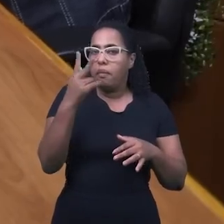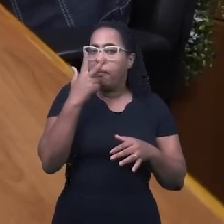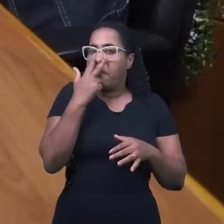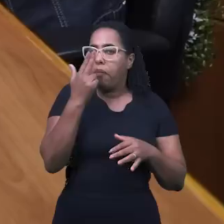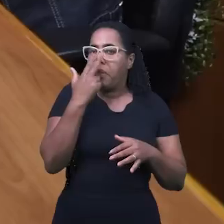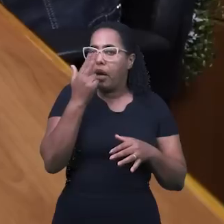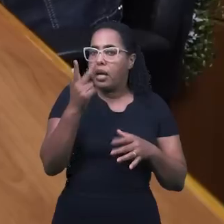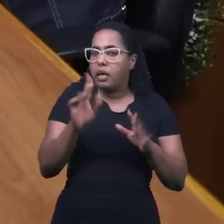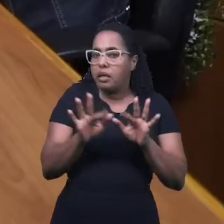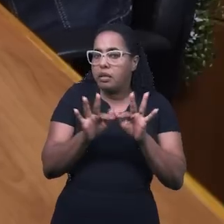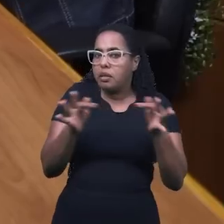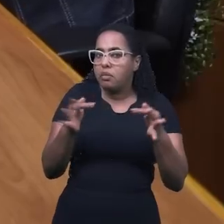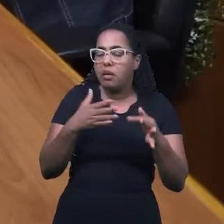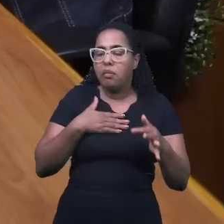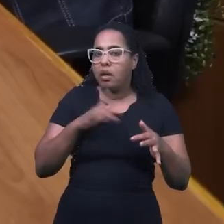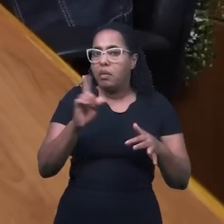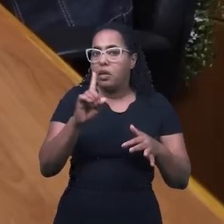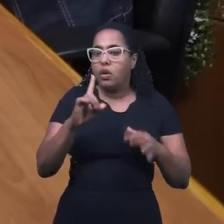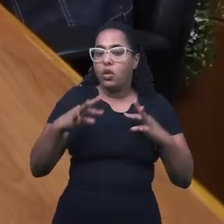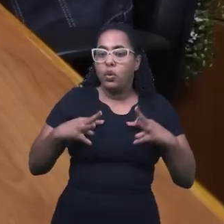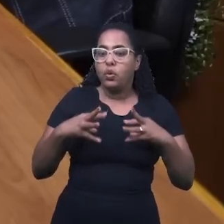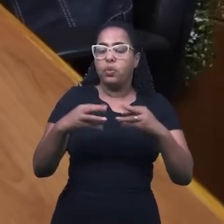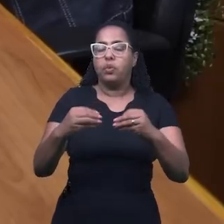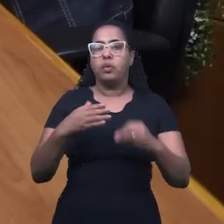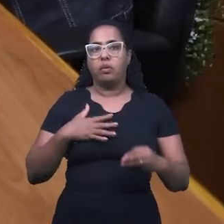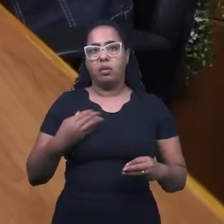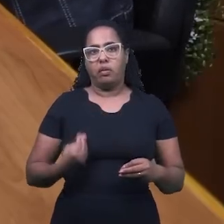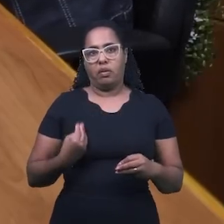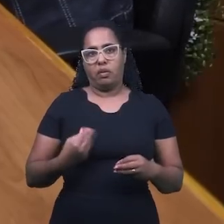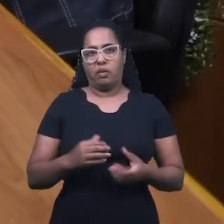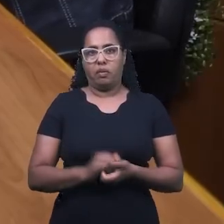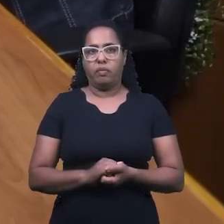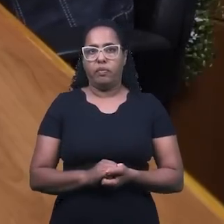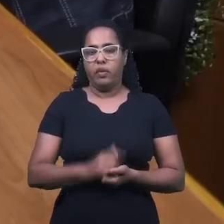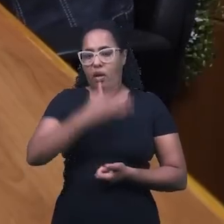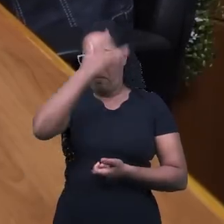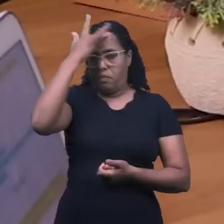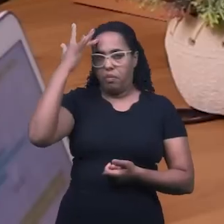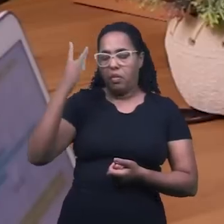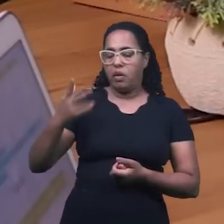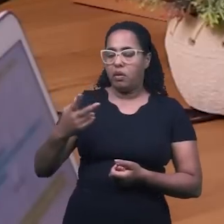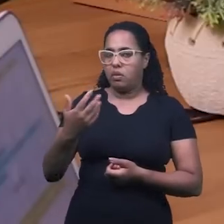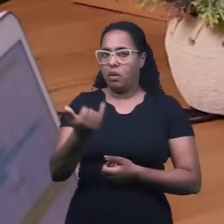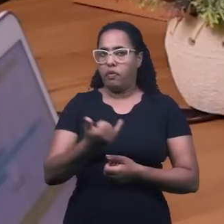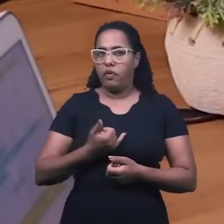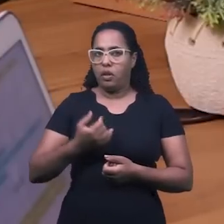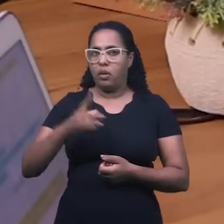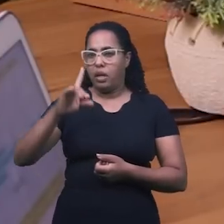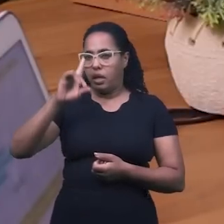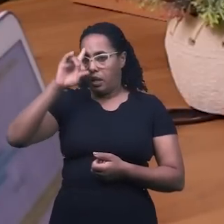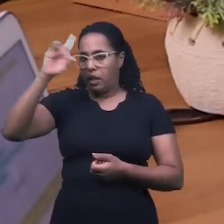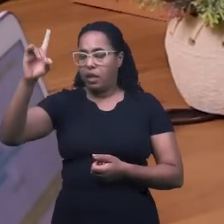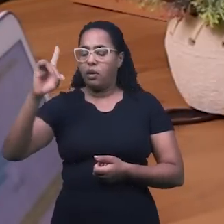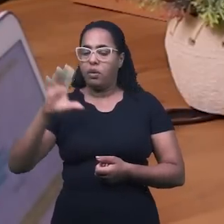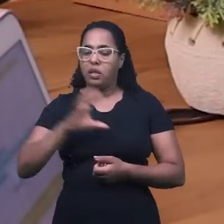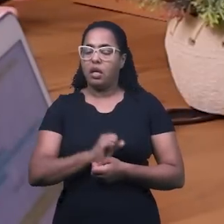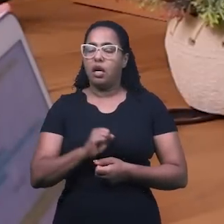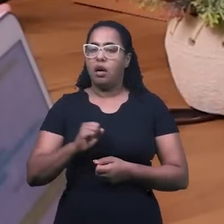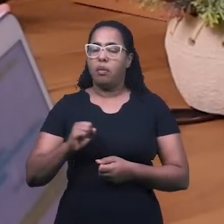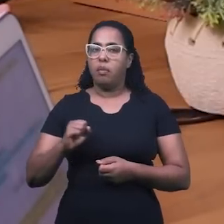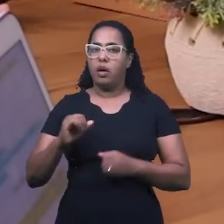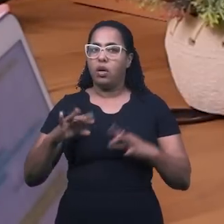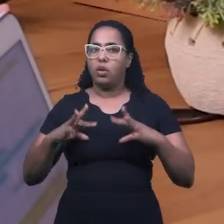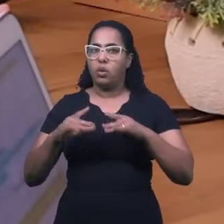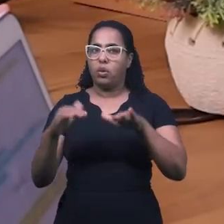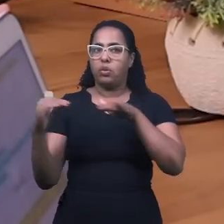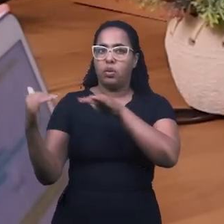falar parece simples, mas para mim não era tudo na minha vida. Alguém falou, Deus ama